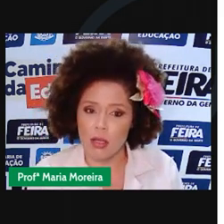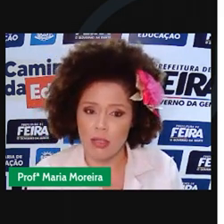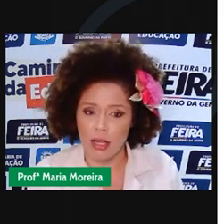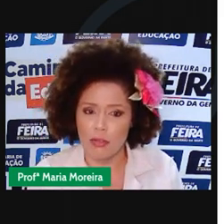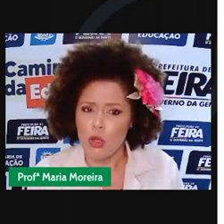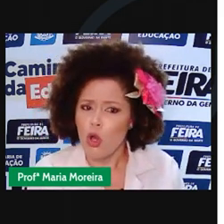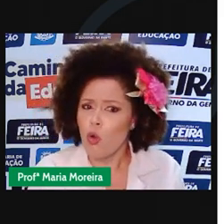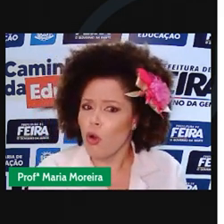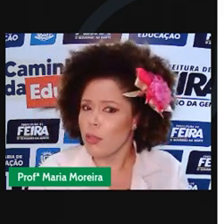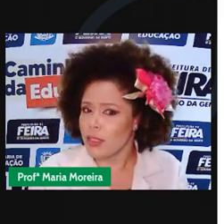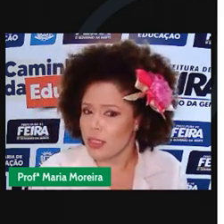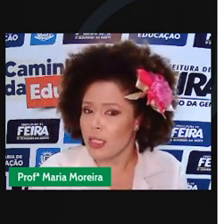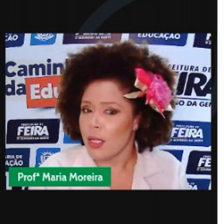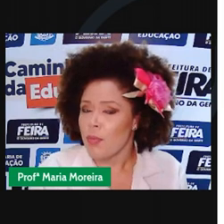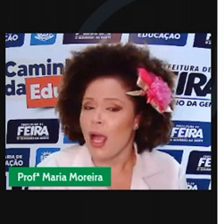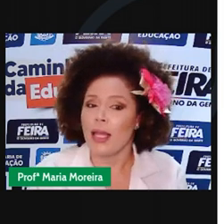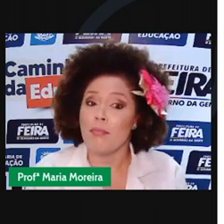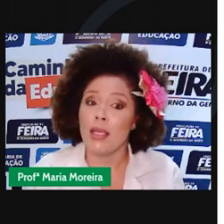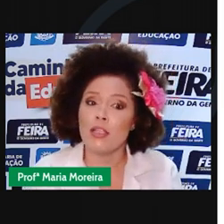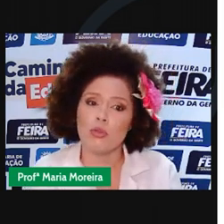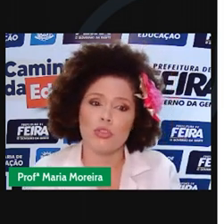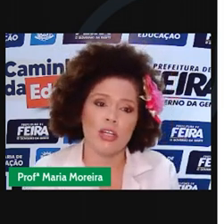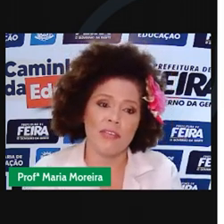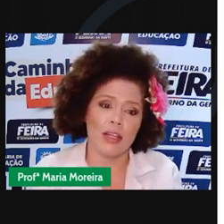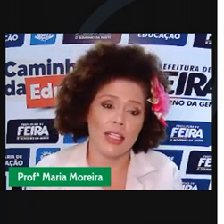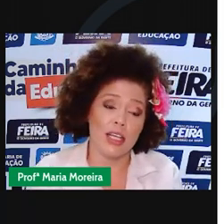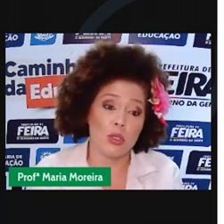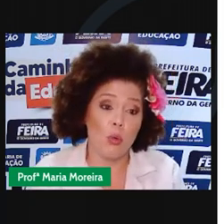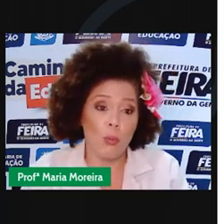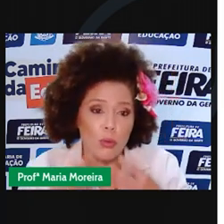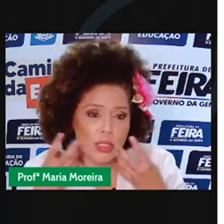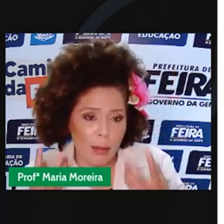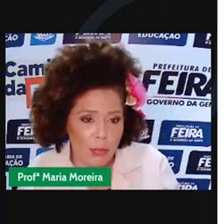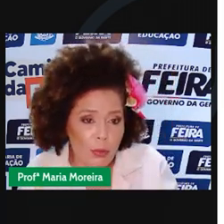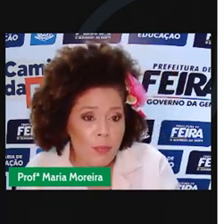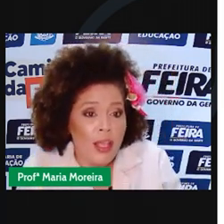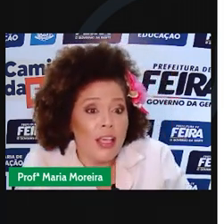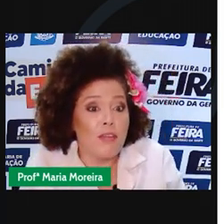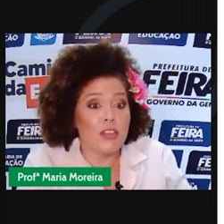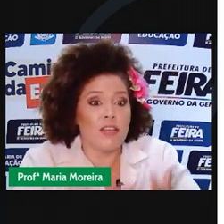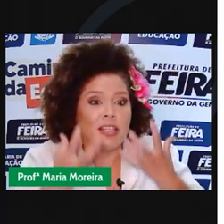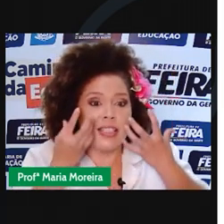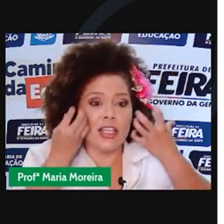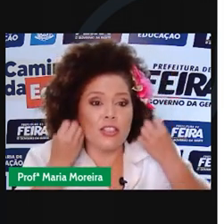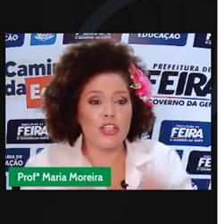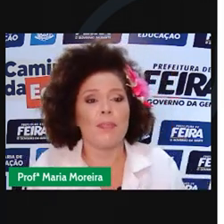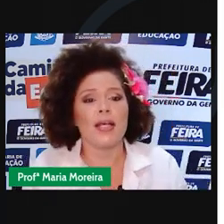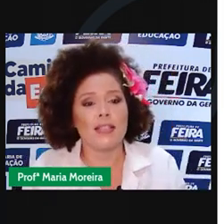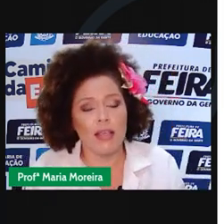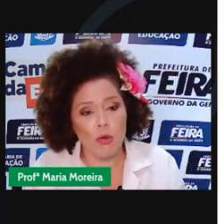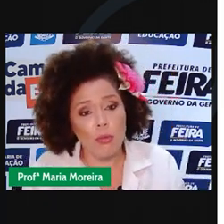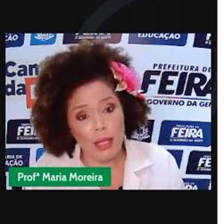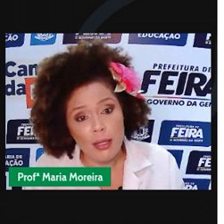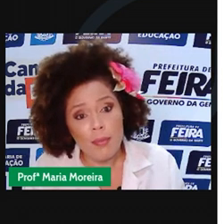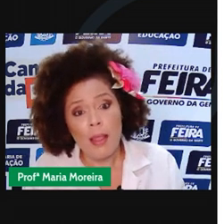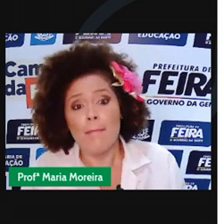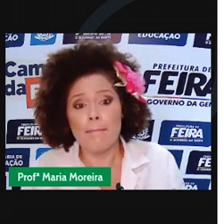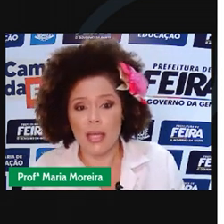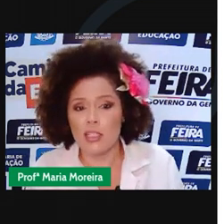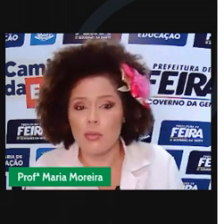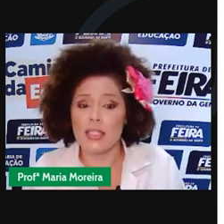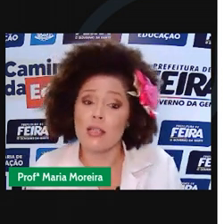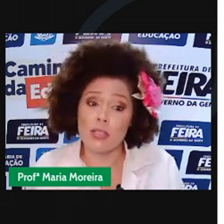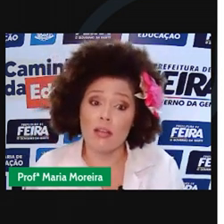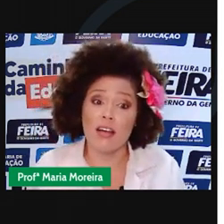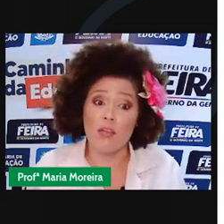em alimentação saudável Como assim alimentos na aprendizagem com um bom sabor e que você vai se sentir prazer em comer